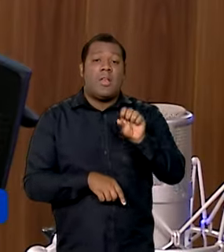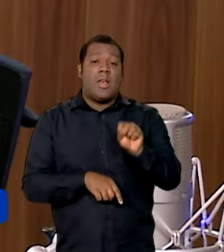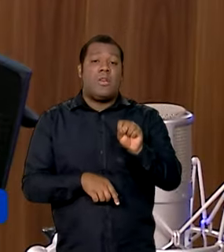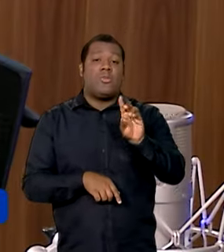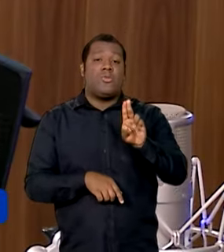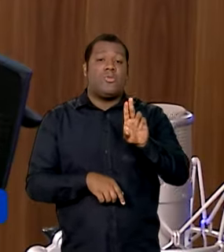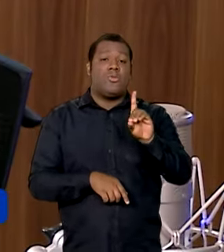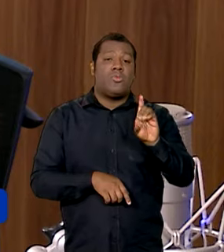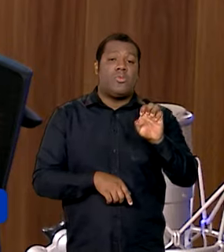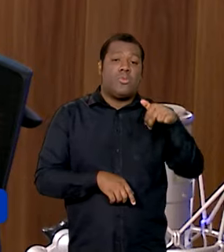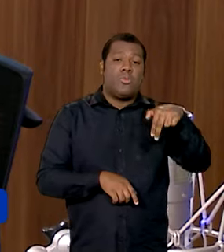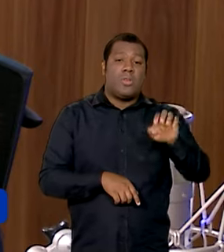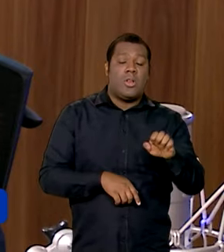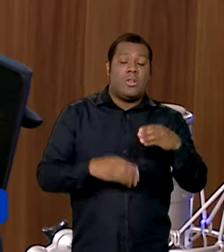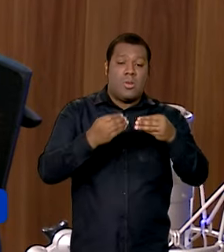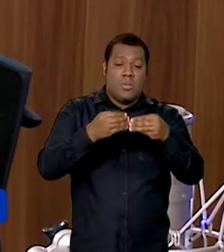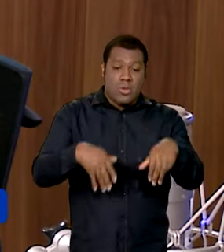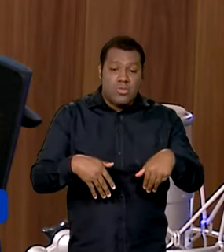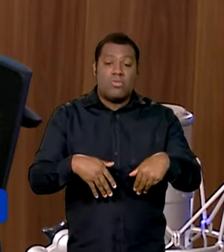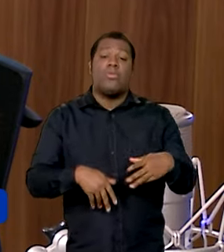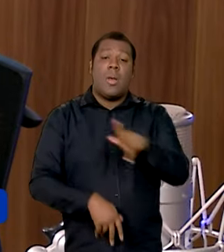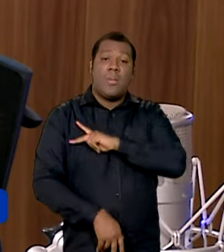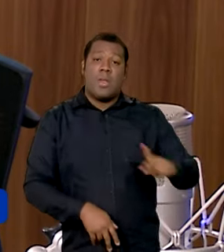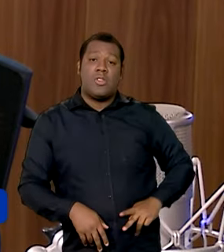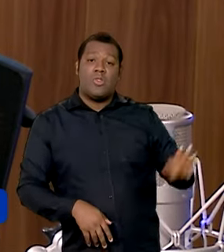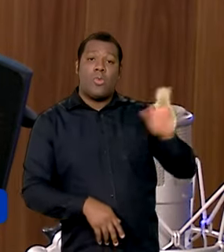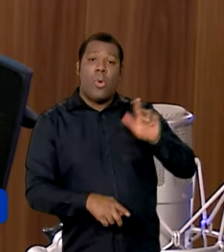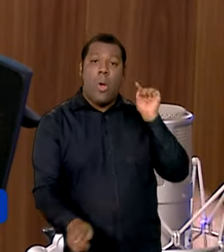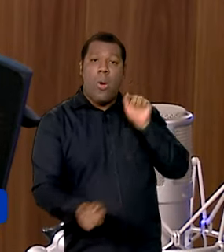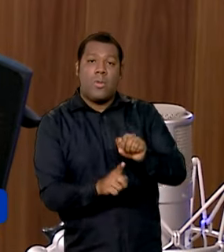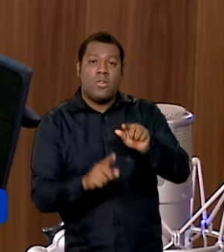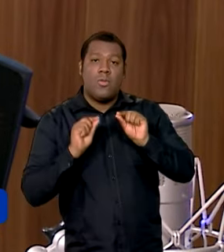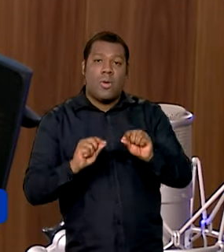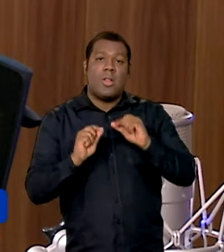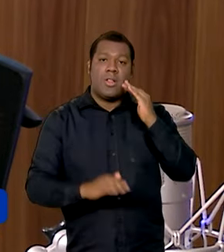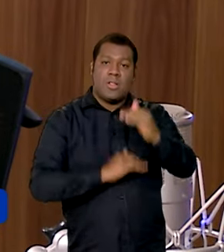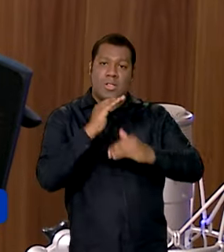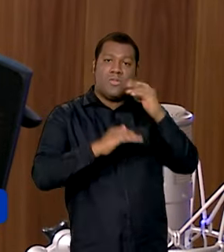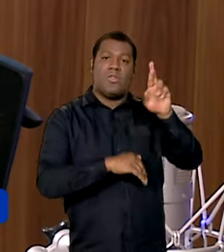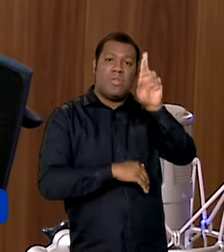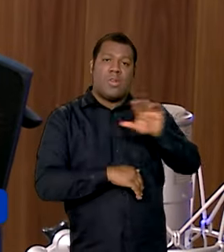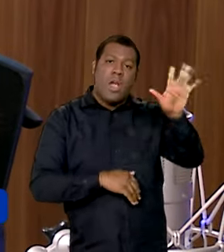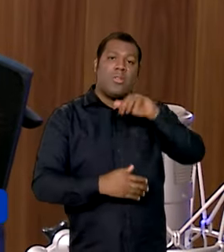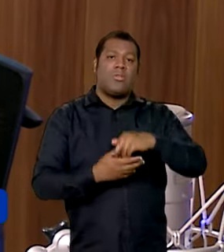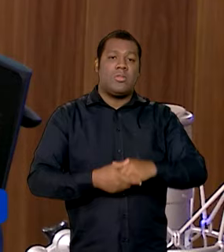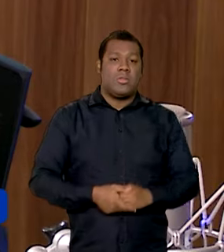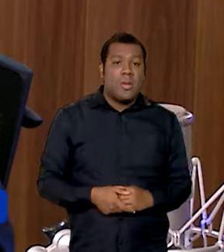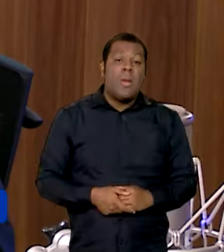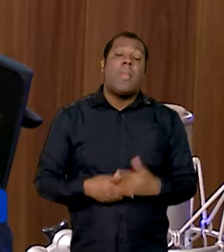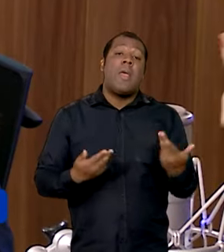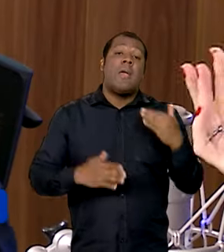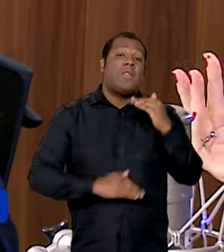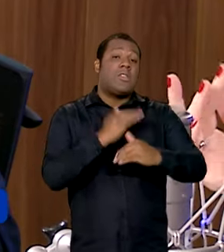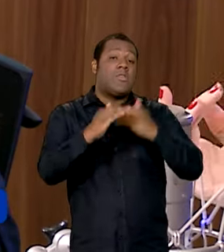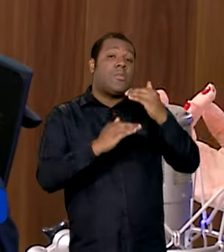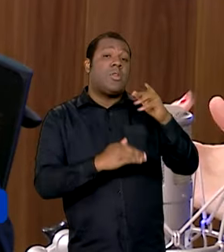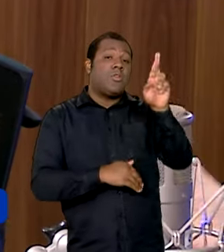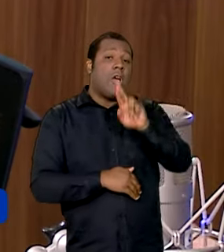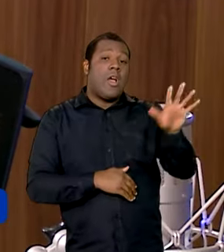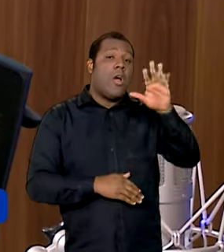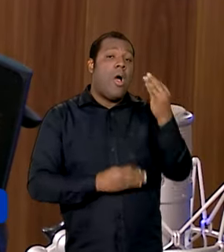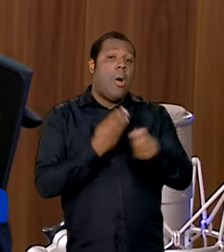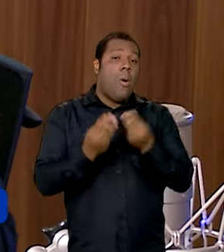Lula o que que ele defende desenvolvimento Regional e a gente não faz desenvolvimento Regional sem os instrumentos Quais são os instrumentos